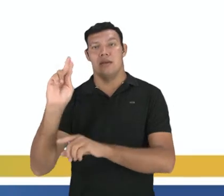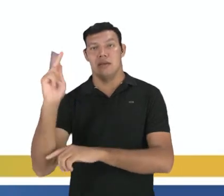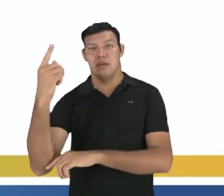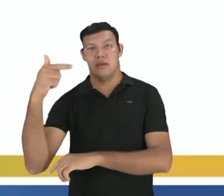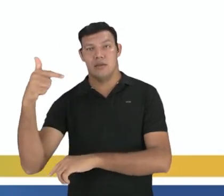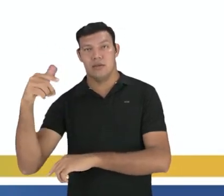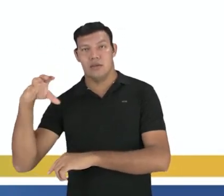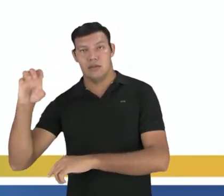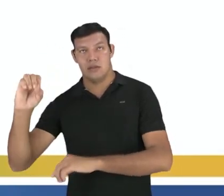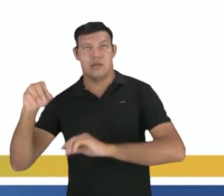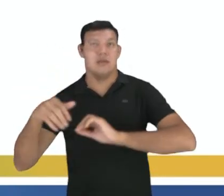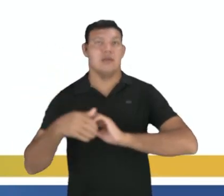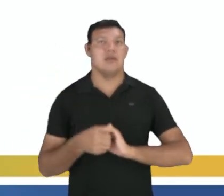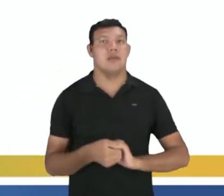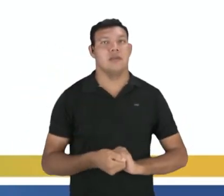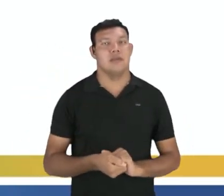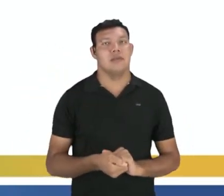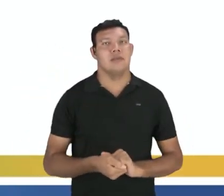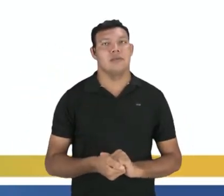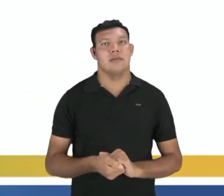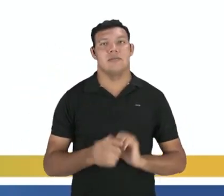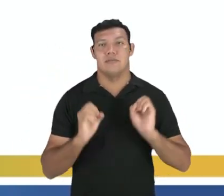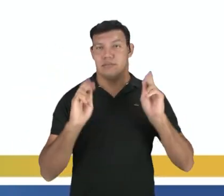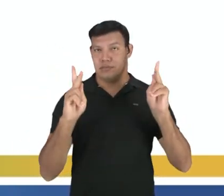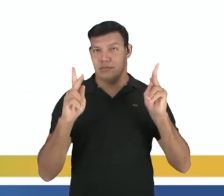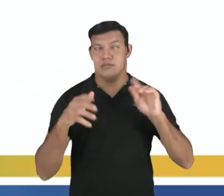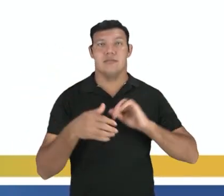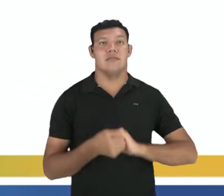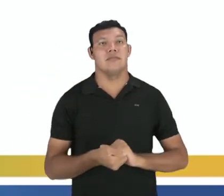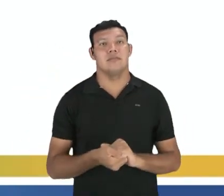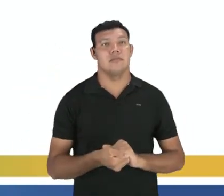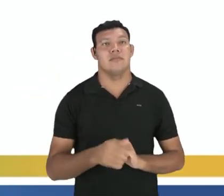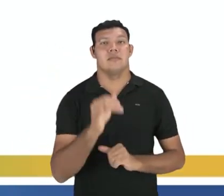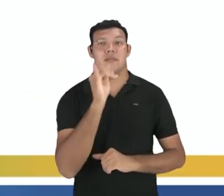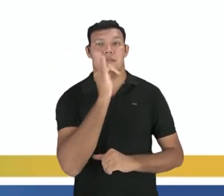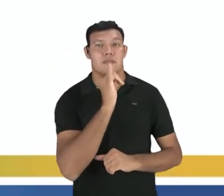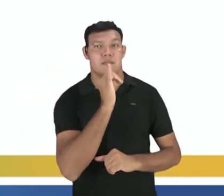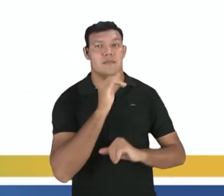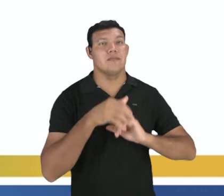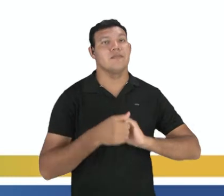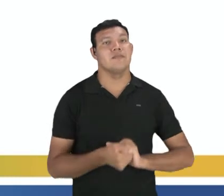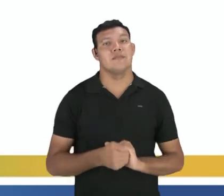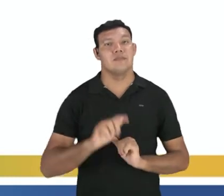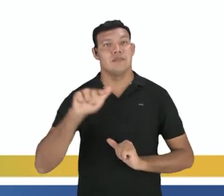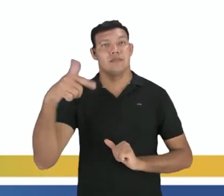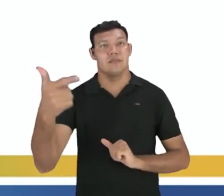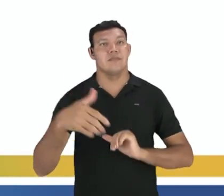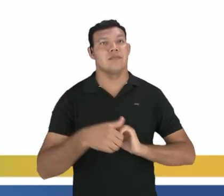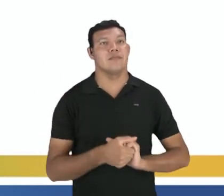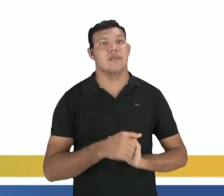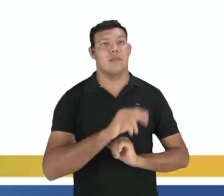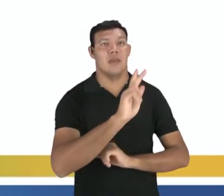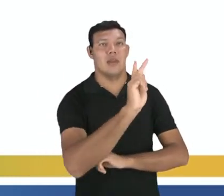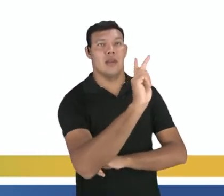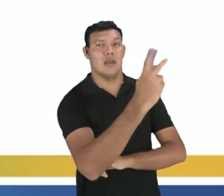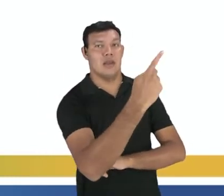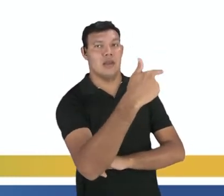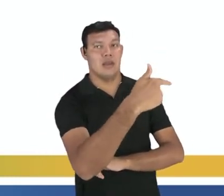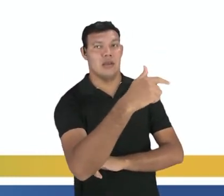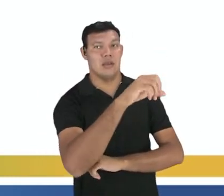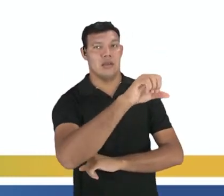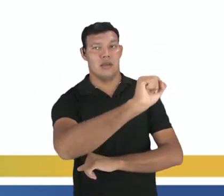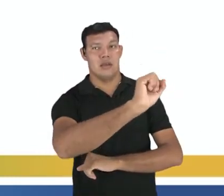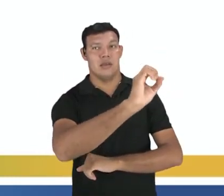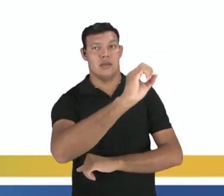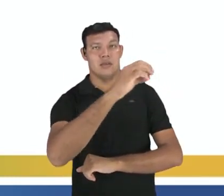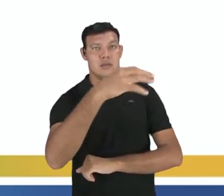desse composto e a formação de água, ok? Segundo exemplo, nós temos aqui o ácido sulfúrico reagindo com o